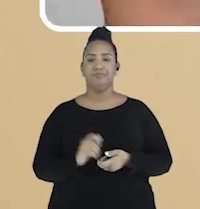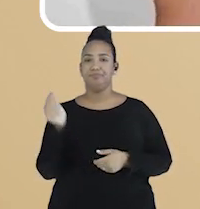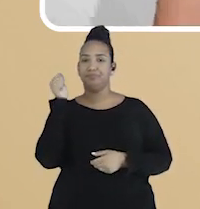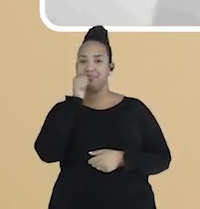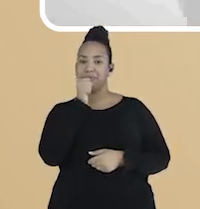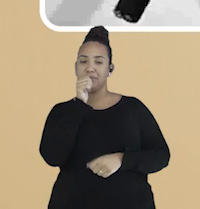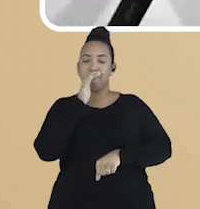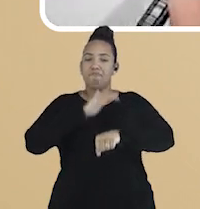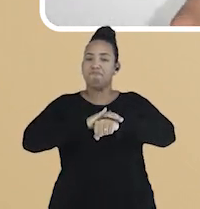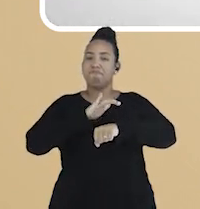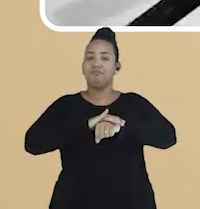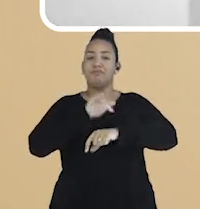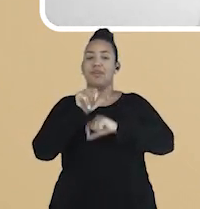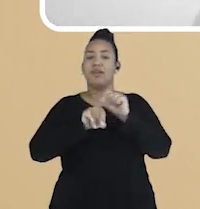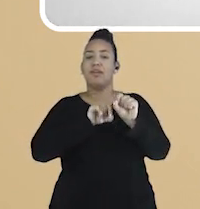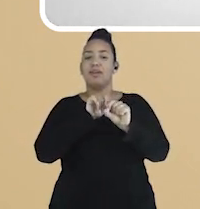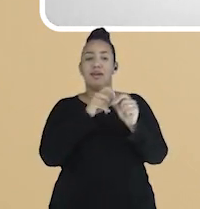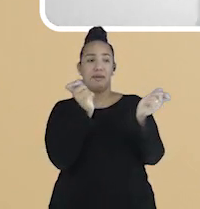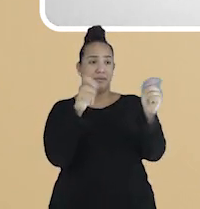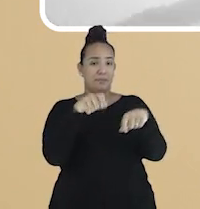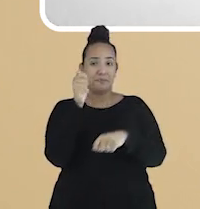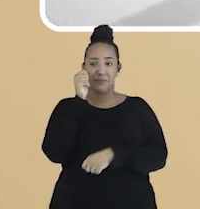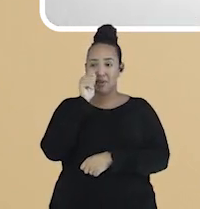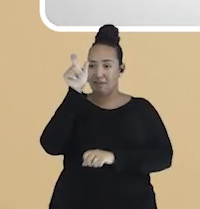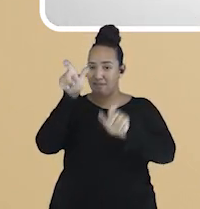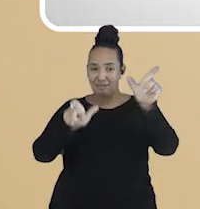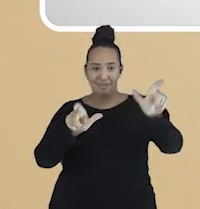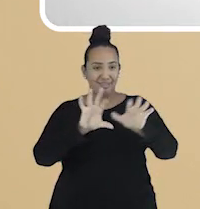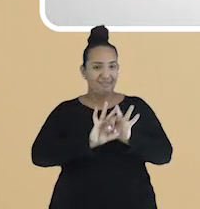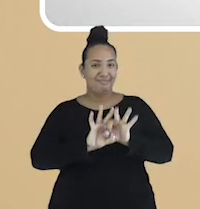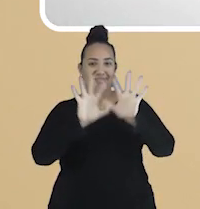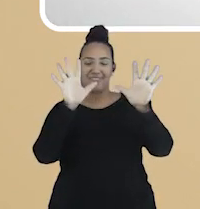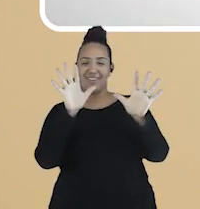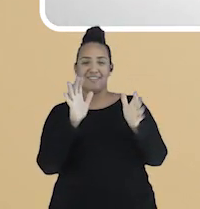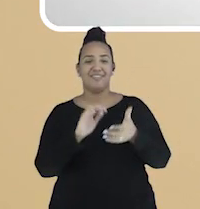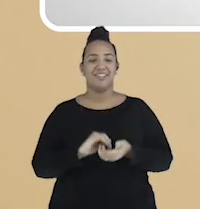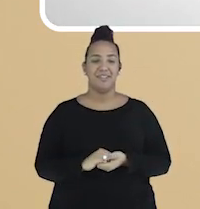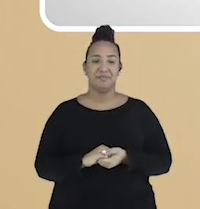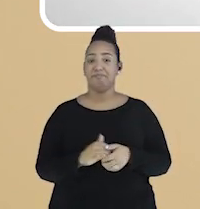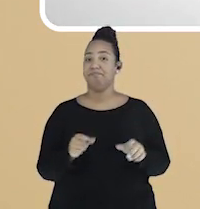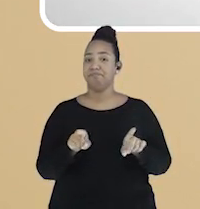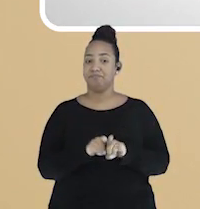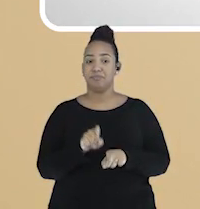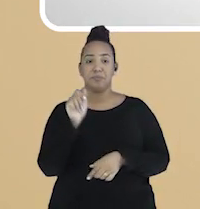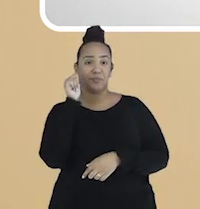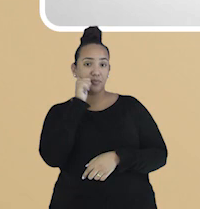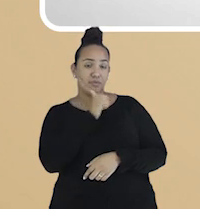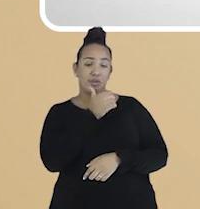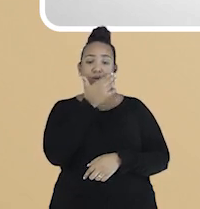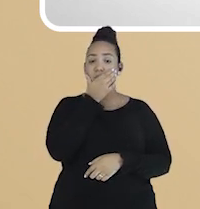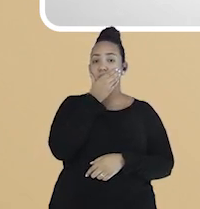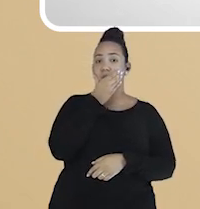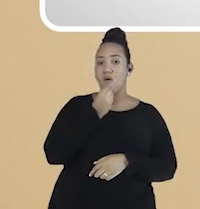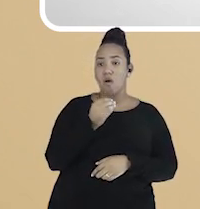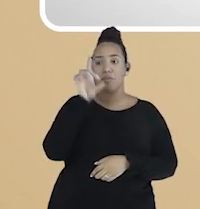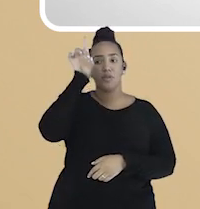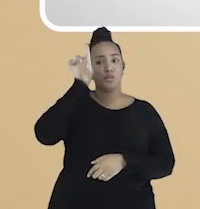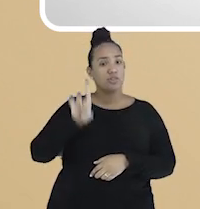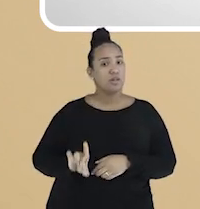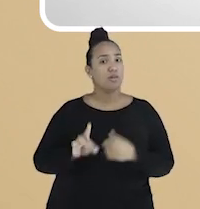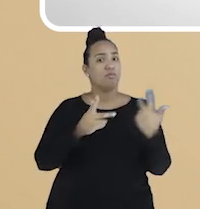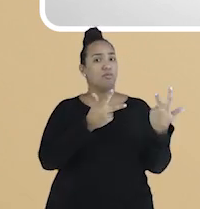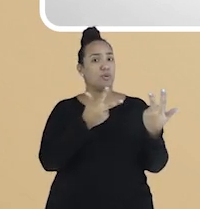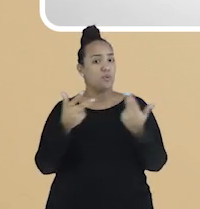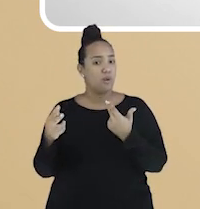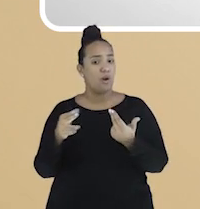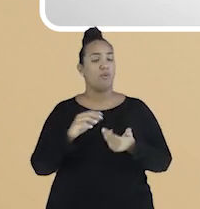Empoderar as mulheres é permitir que elas sejam quem quiserem. É assegurar que as mulheres e homens se beneficiem dos mesmos